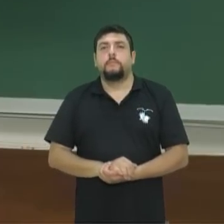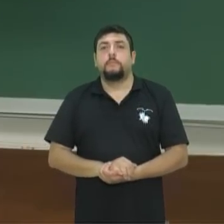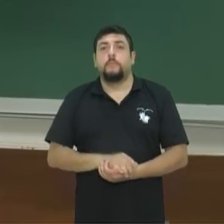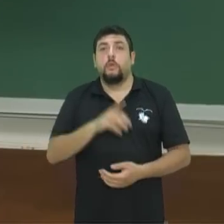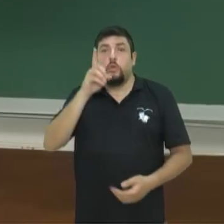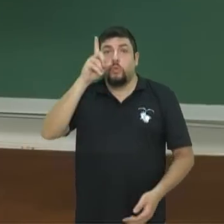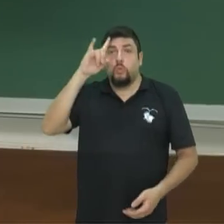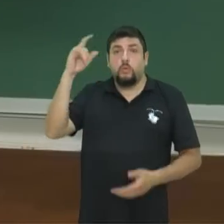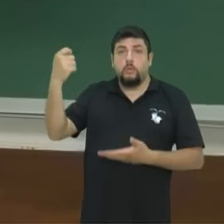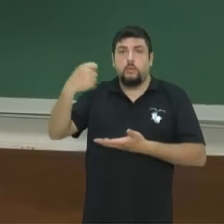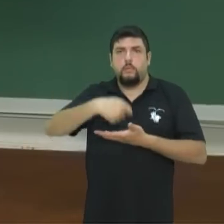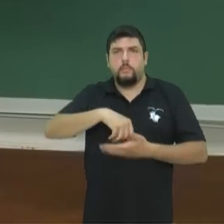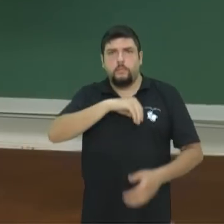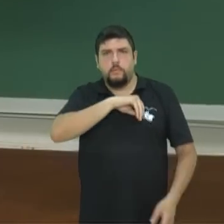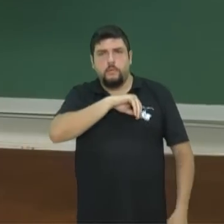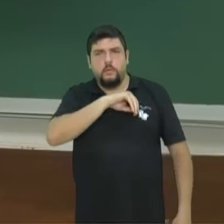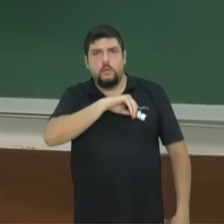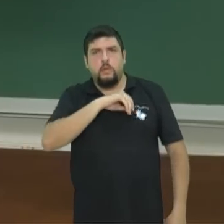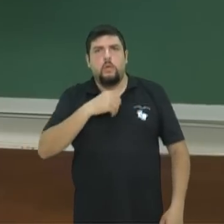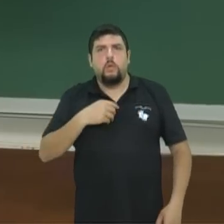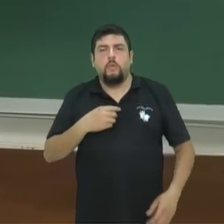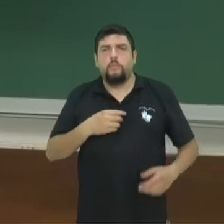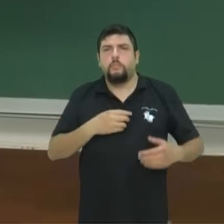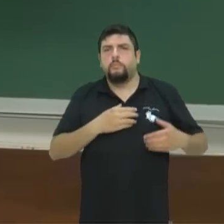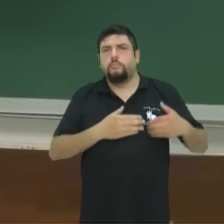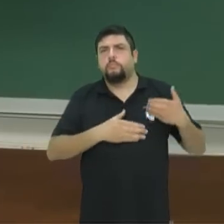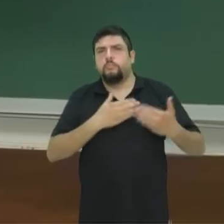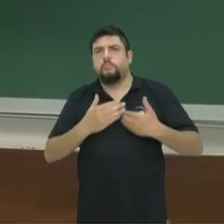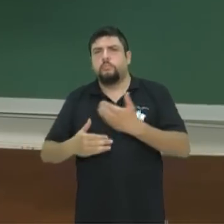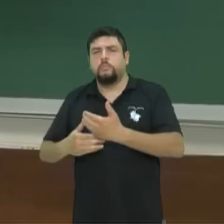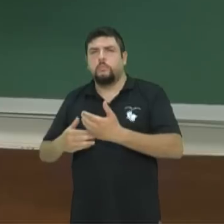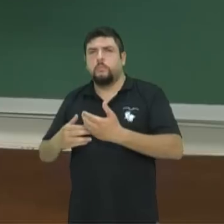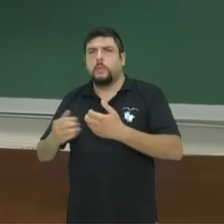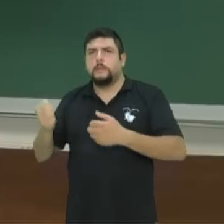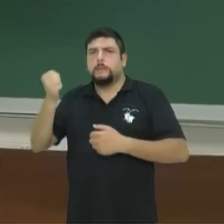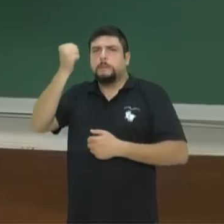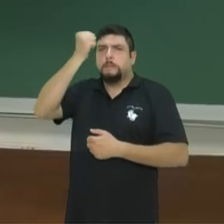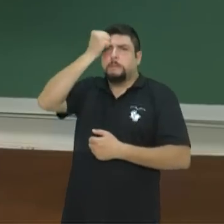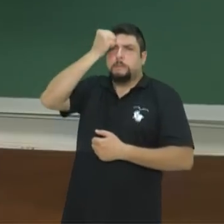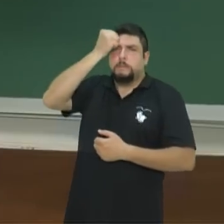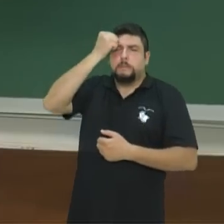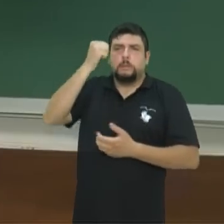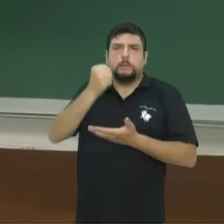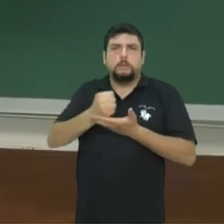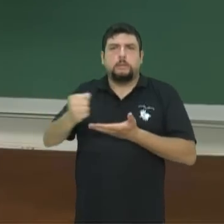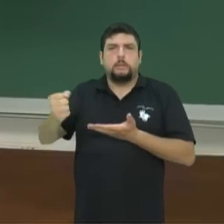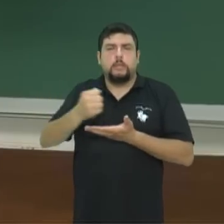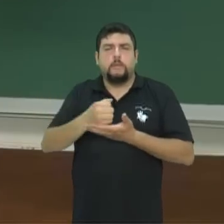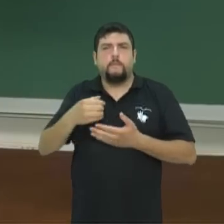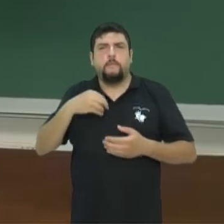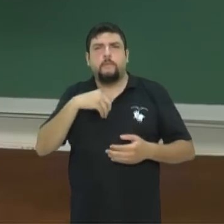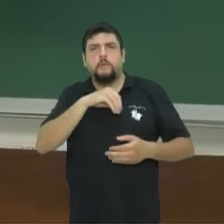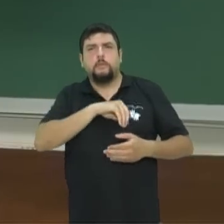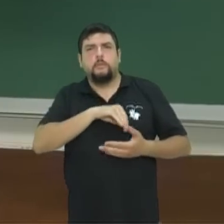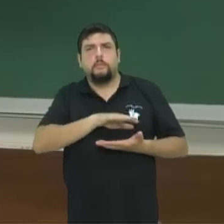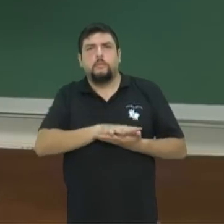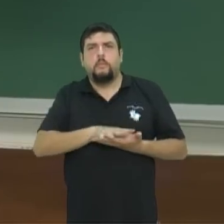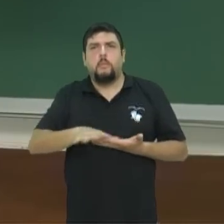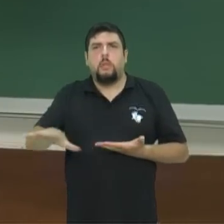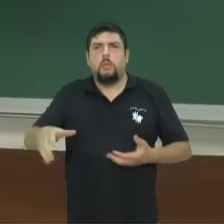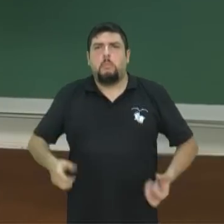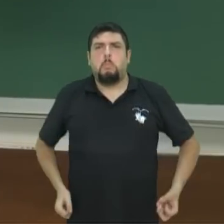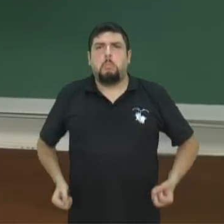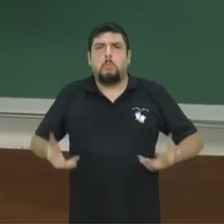acaba percebendo que não deveria de ter feito, acaba se arrependendo, né? E isso gera dor de cabeça, gera um mal-estar, né? Gera um